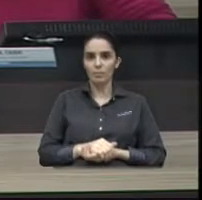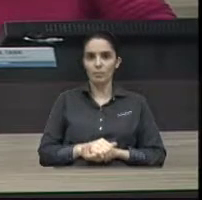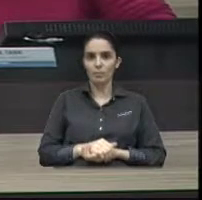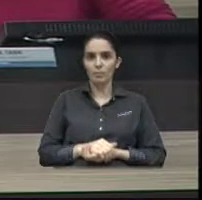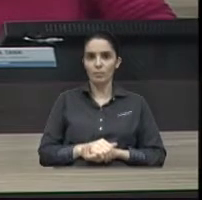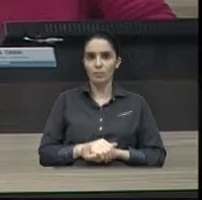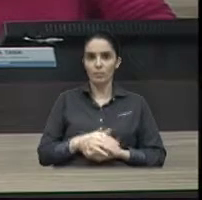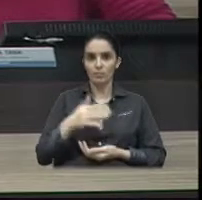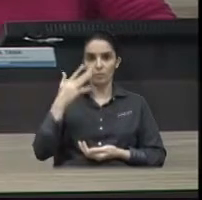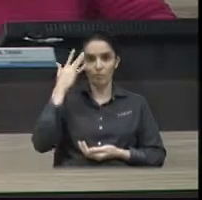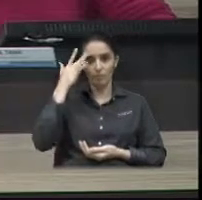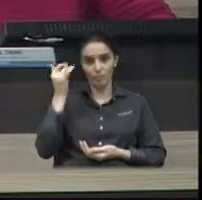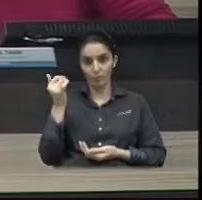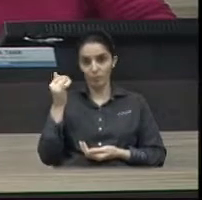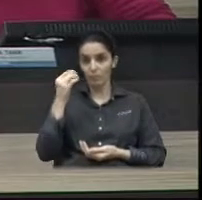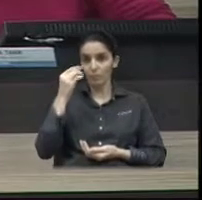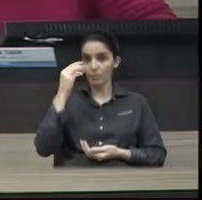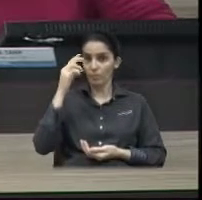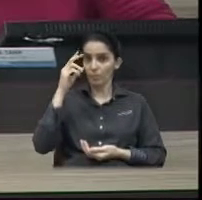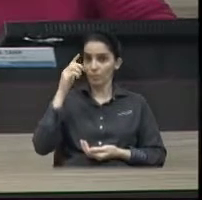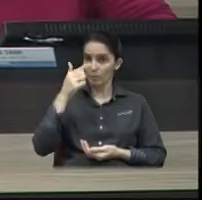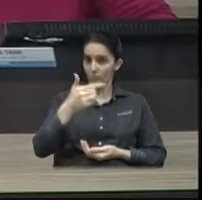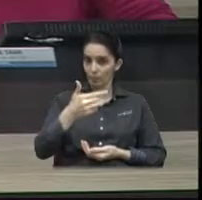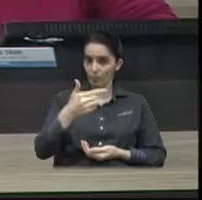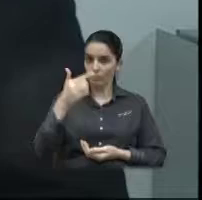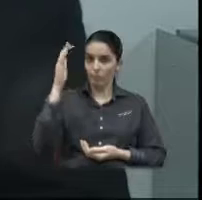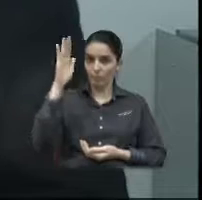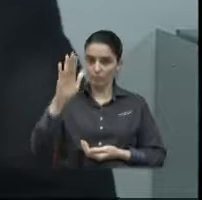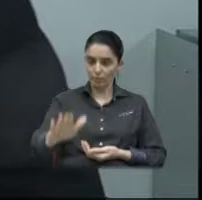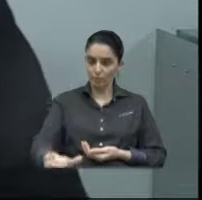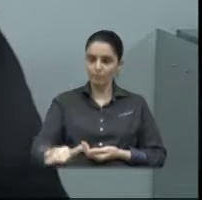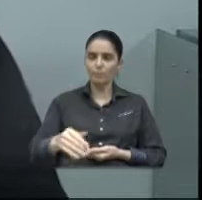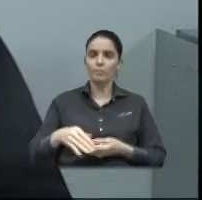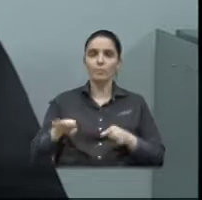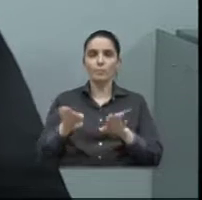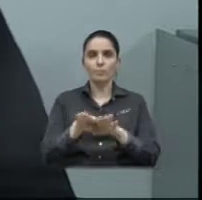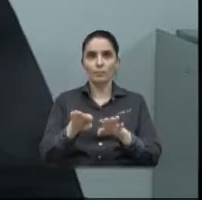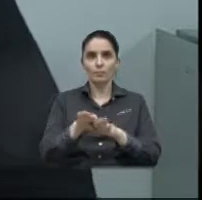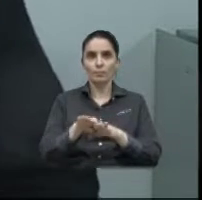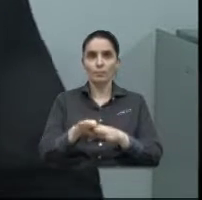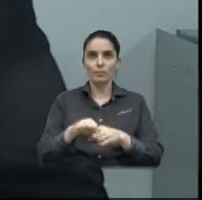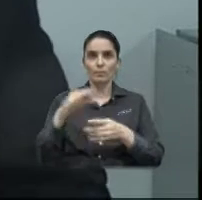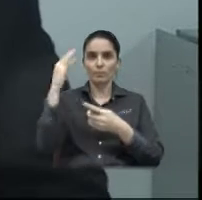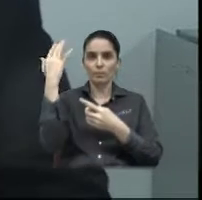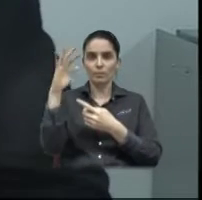aqui amanhã 2 horas, e eu ia parabenizar o Alemão, como vou parabenizar o Alemão, e o Bispo Rômulo